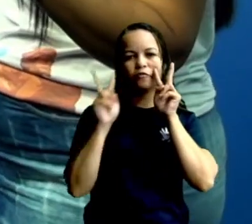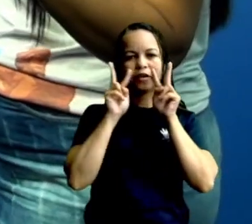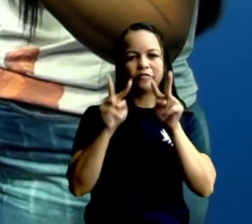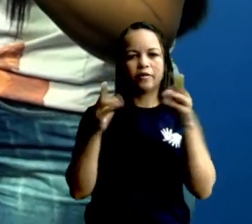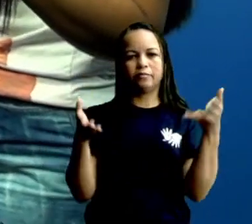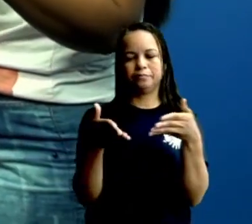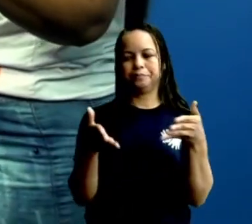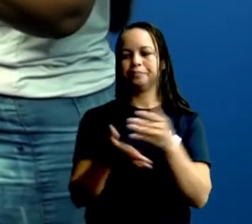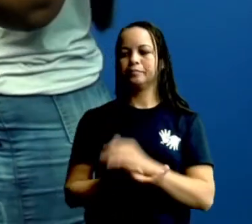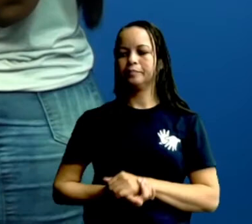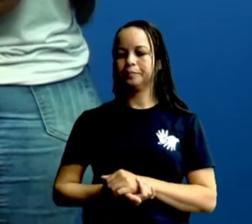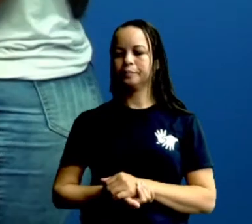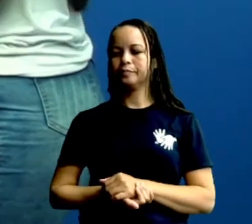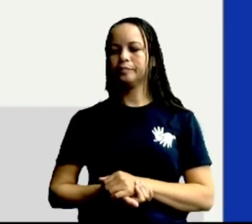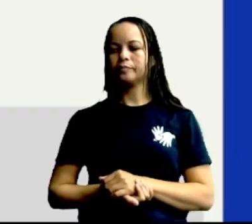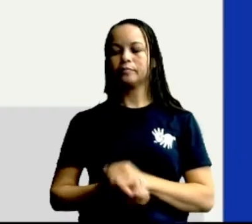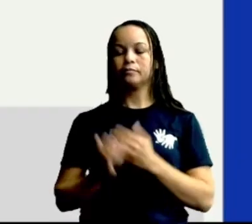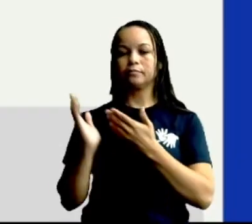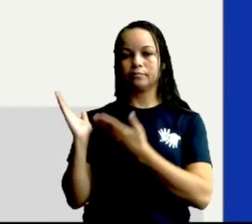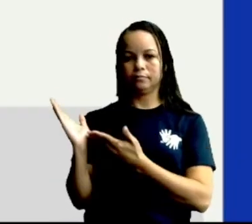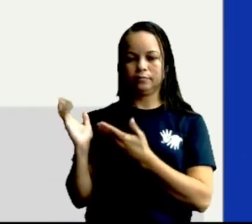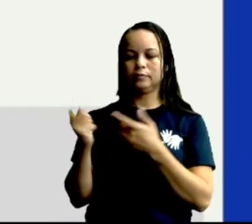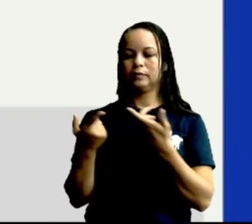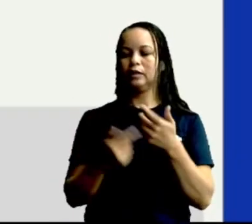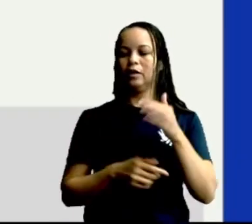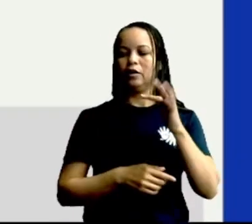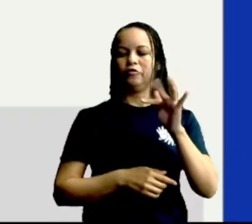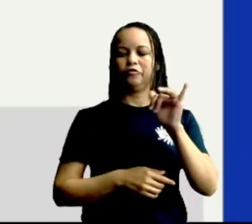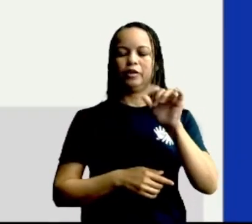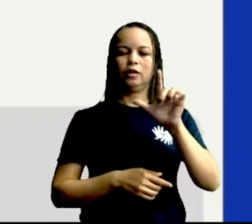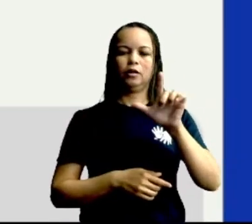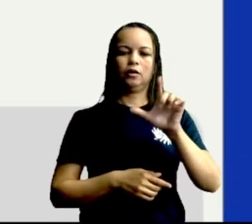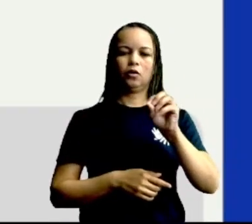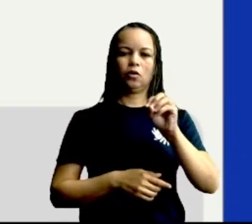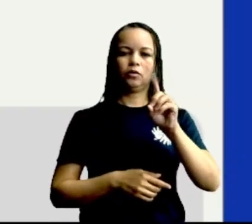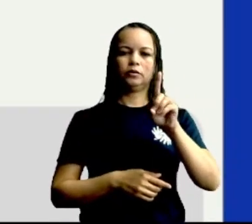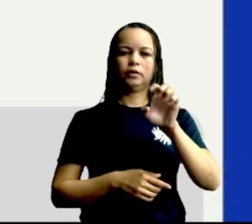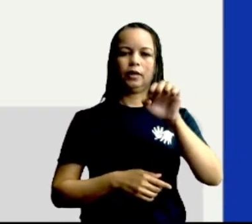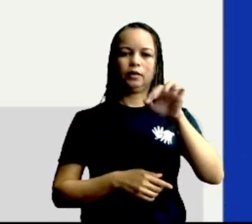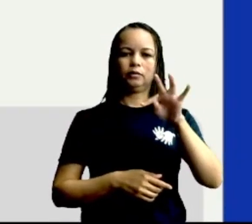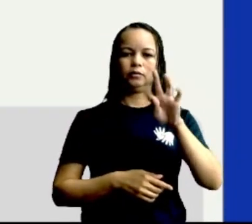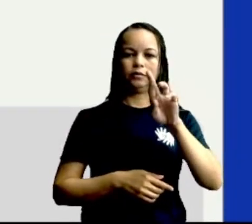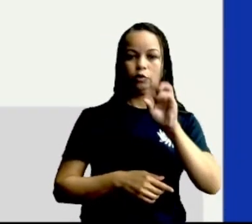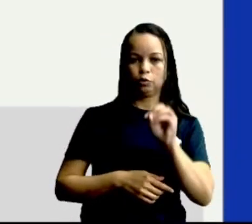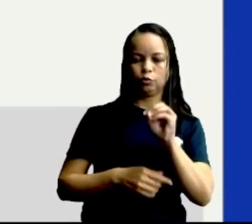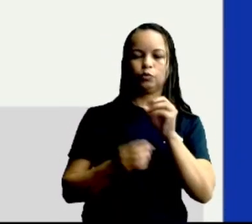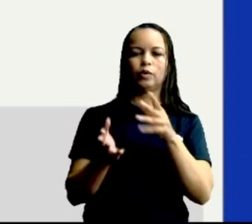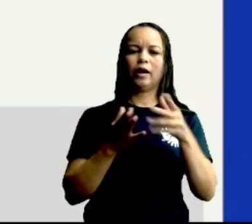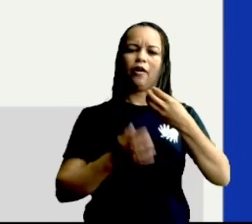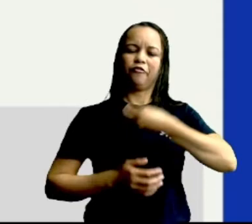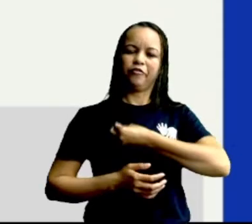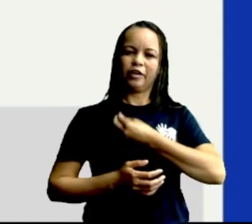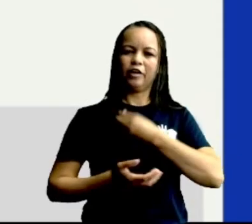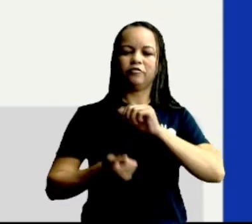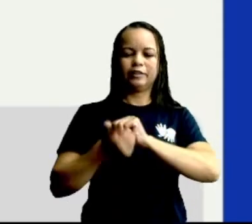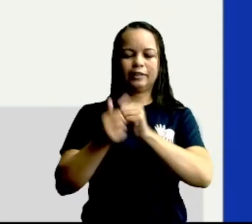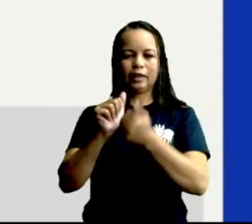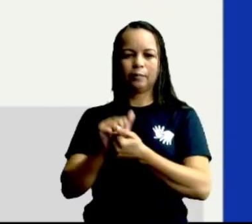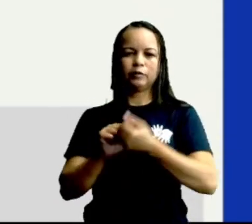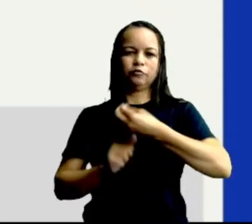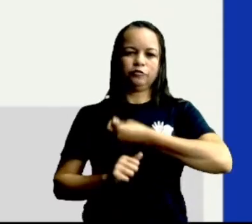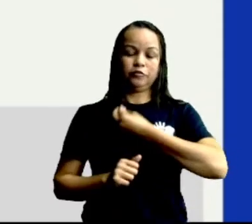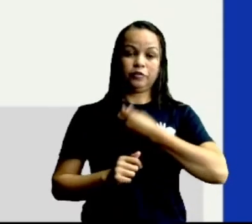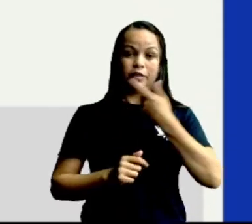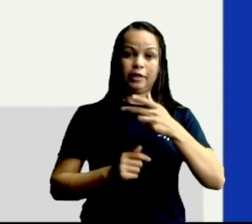cá. Essa aí é a filodendro, tá? Elas vivem aí, se adaptam para